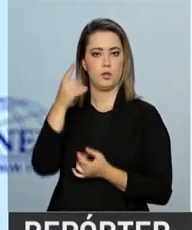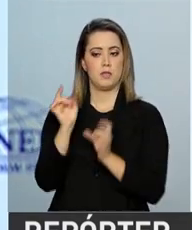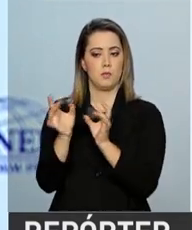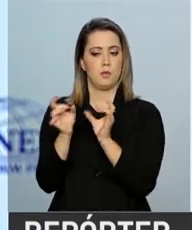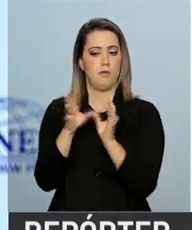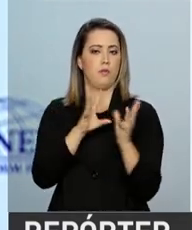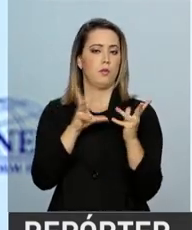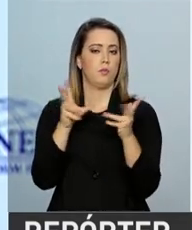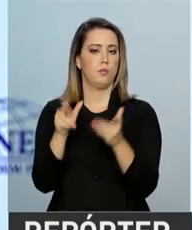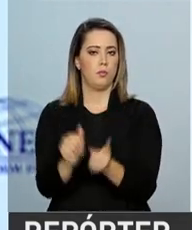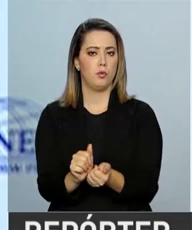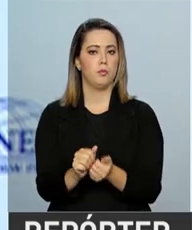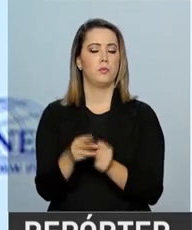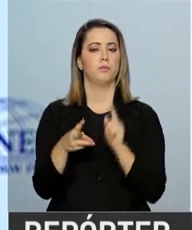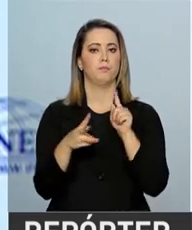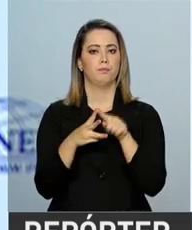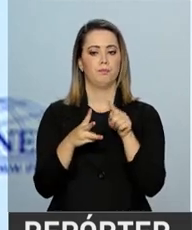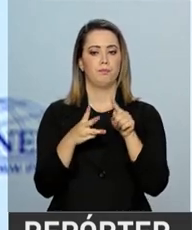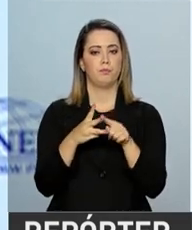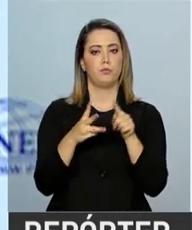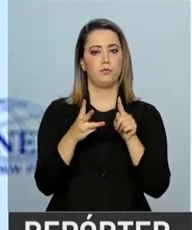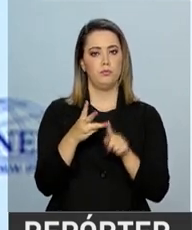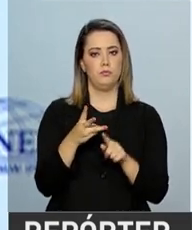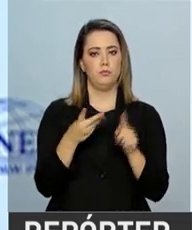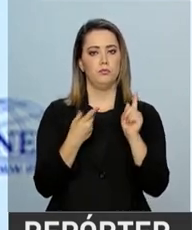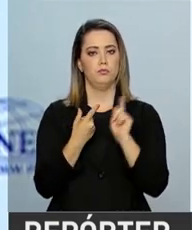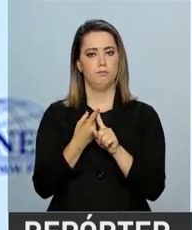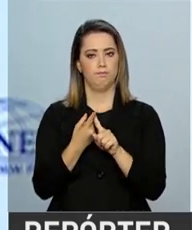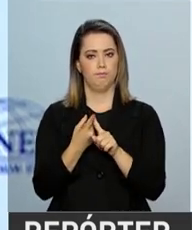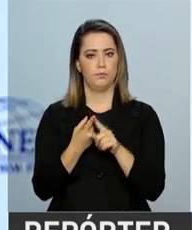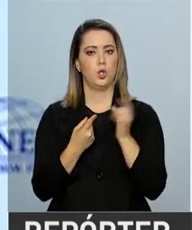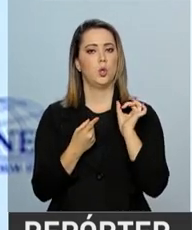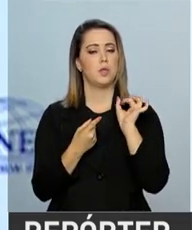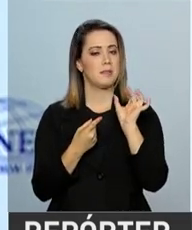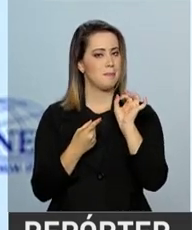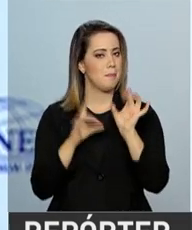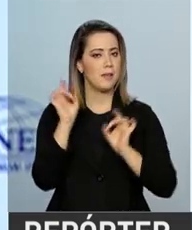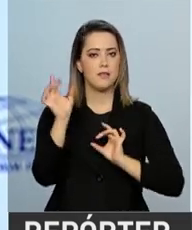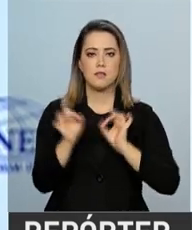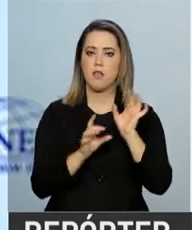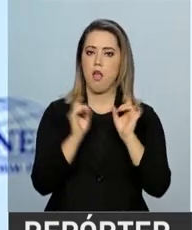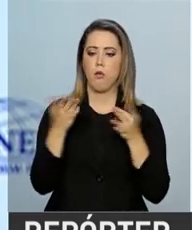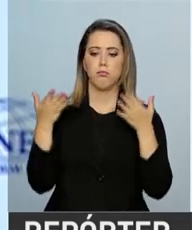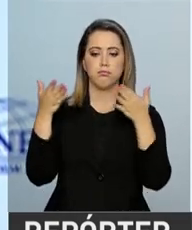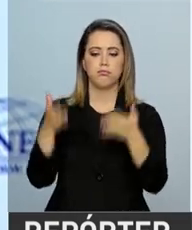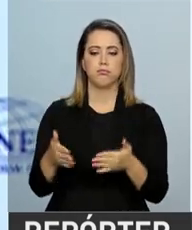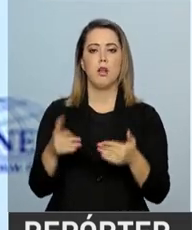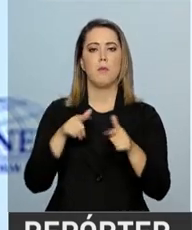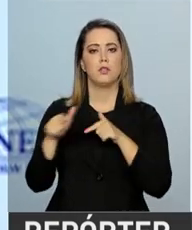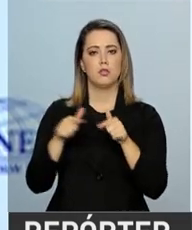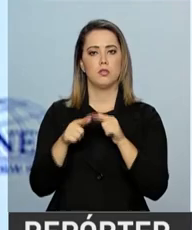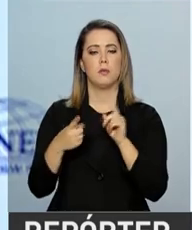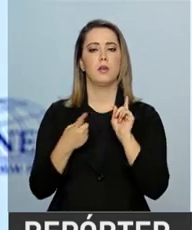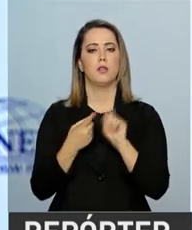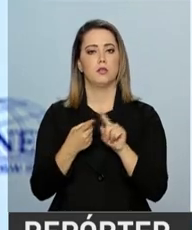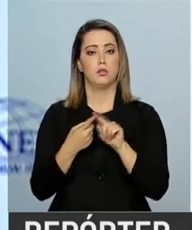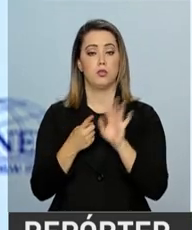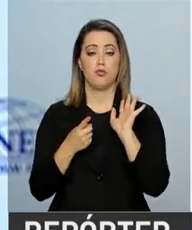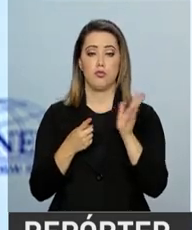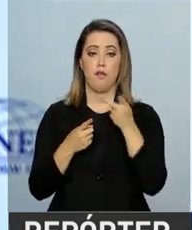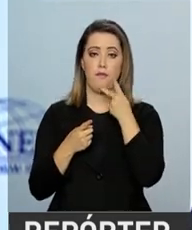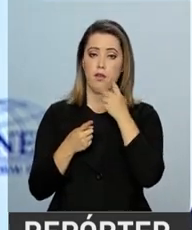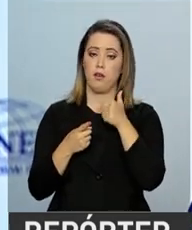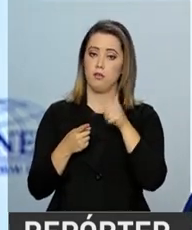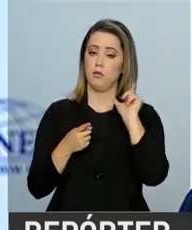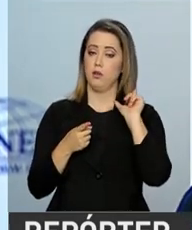exterior, há três frentes em que estamos especialmente engajados. Já foi mencionado aqui